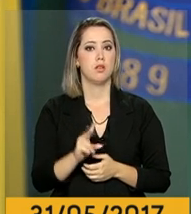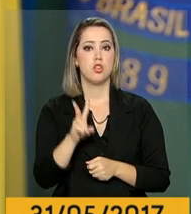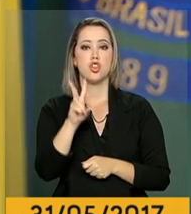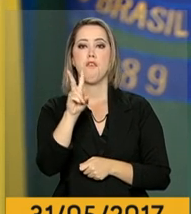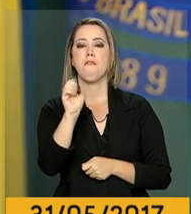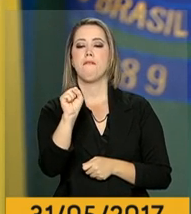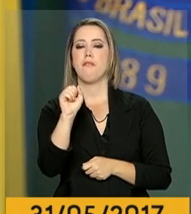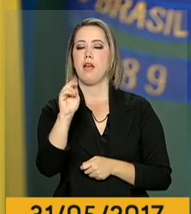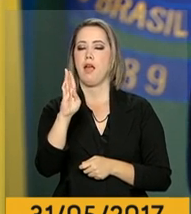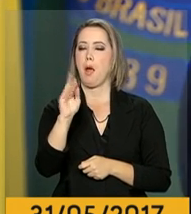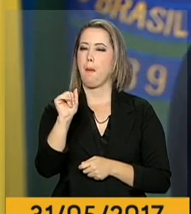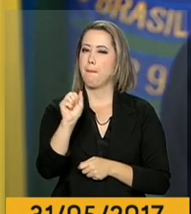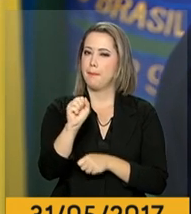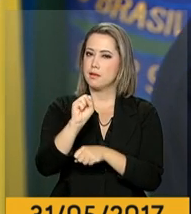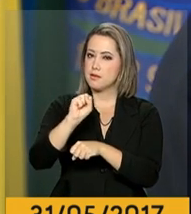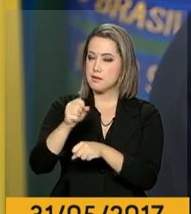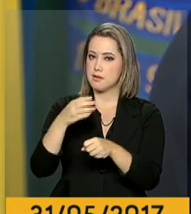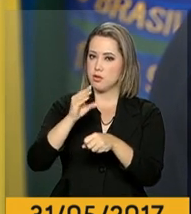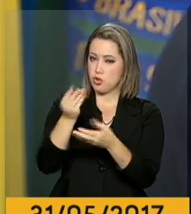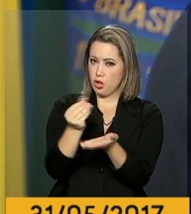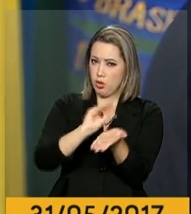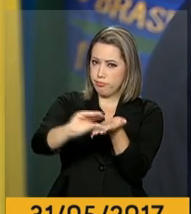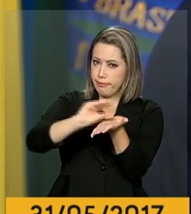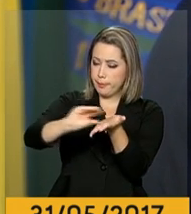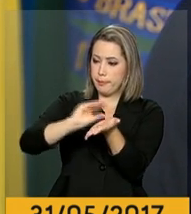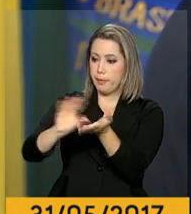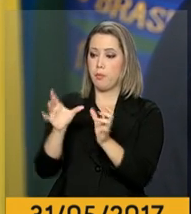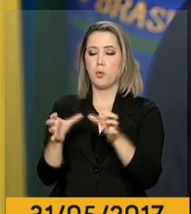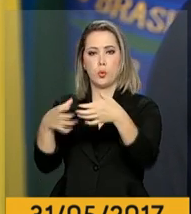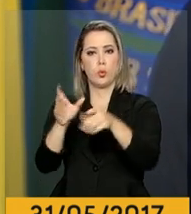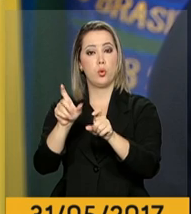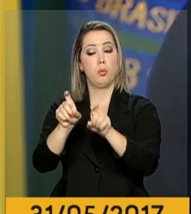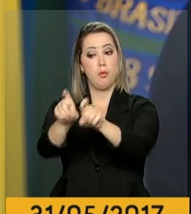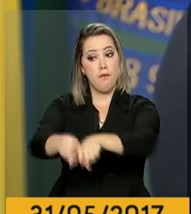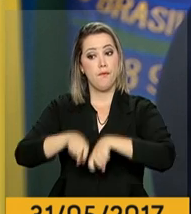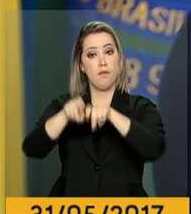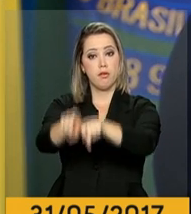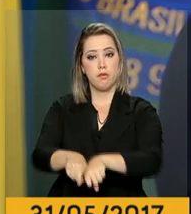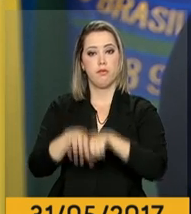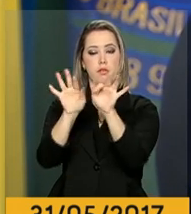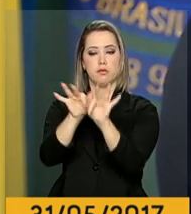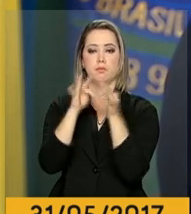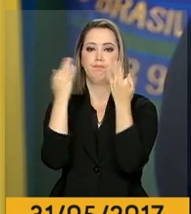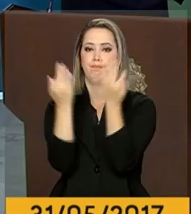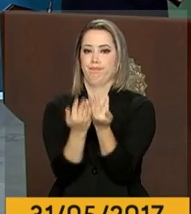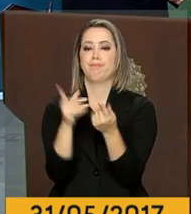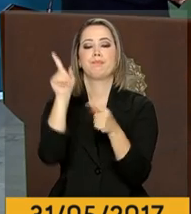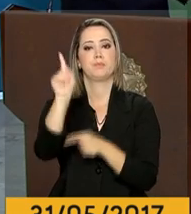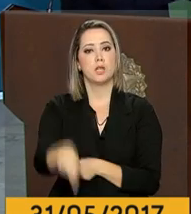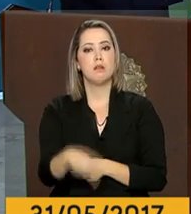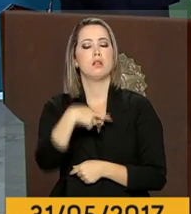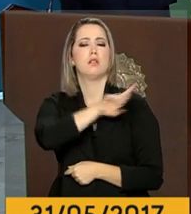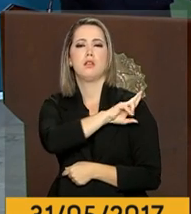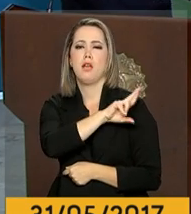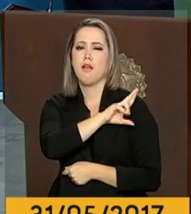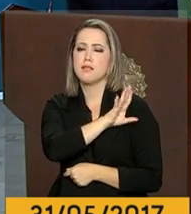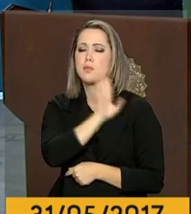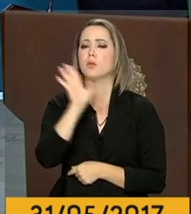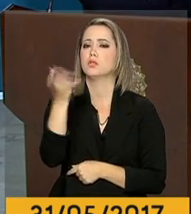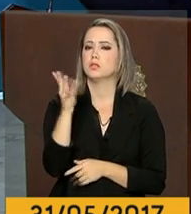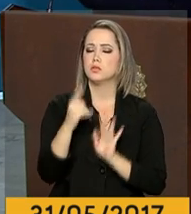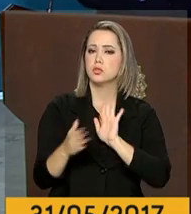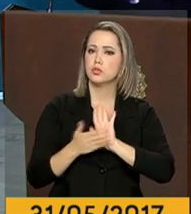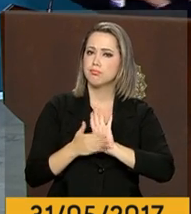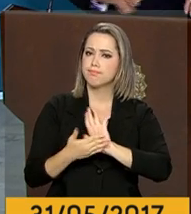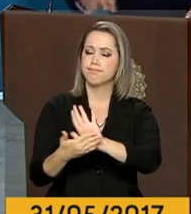verbas para a agricultura familiar, que por incrível que pareça, é responsável, como revelava o